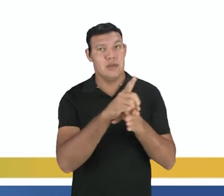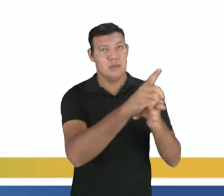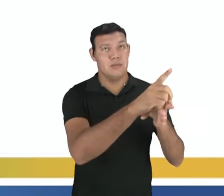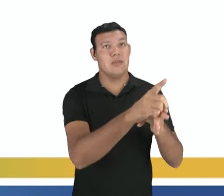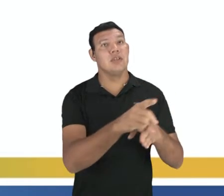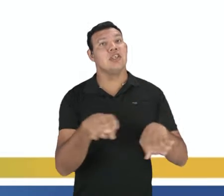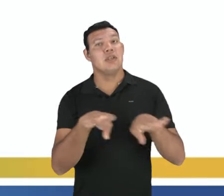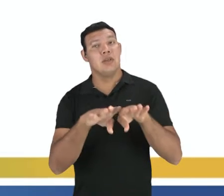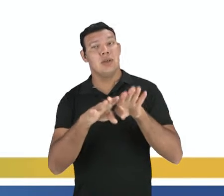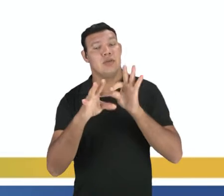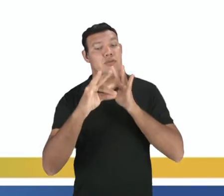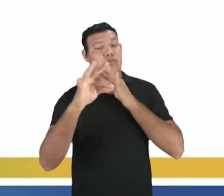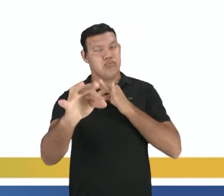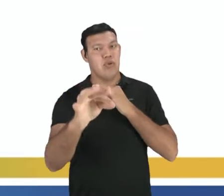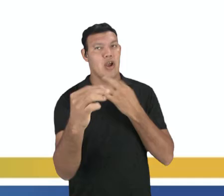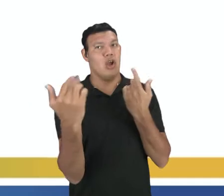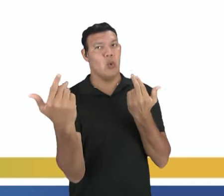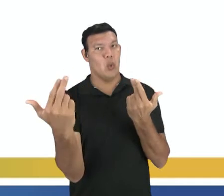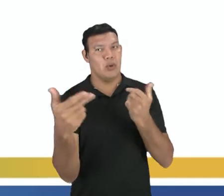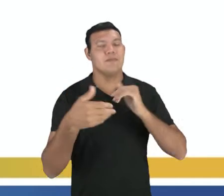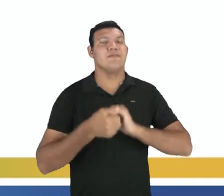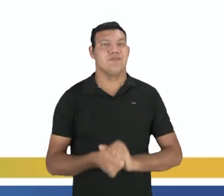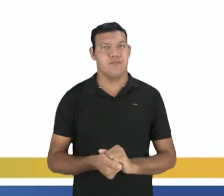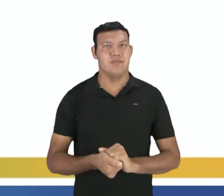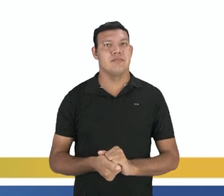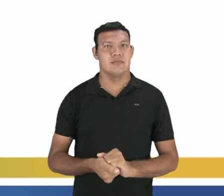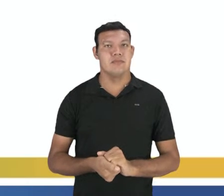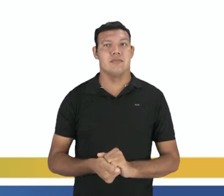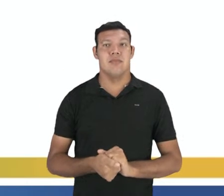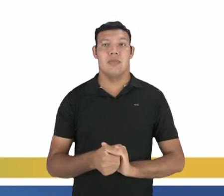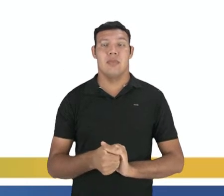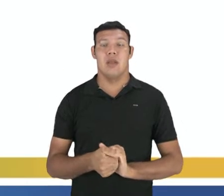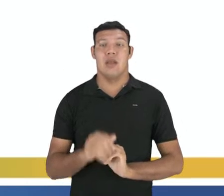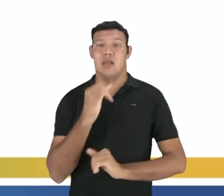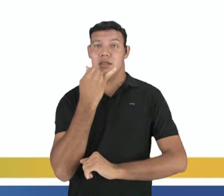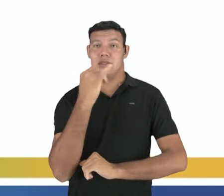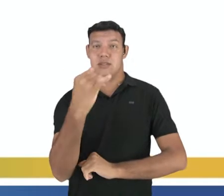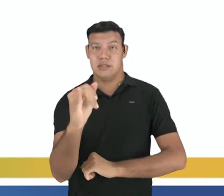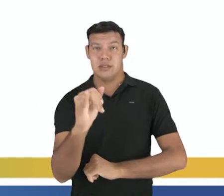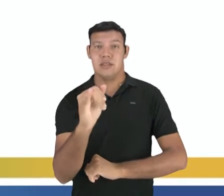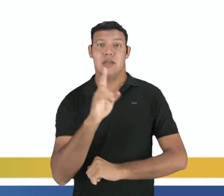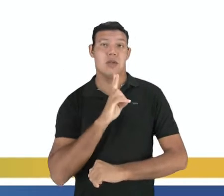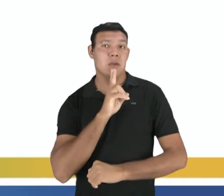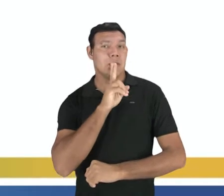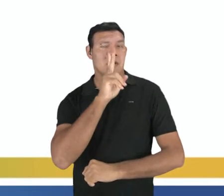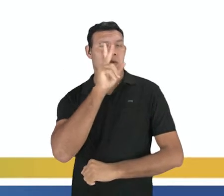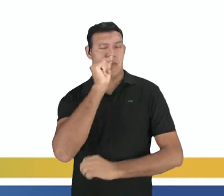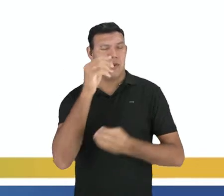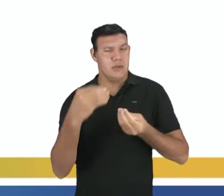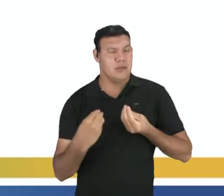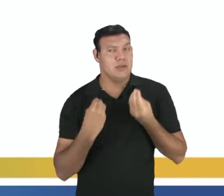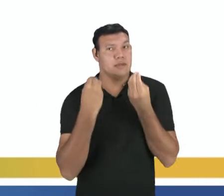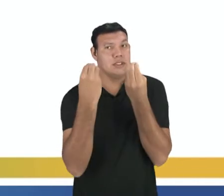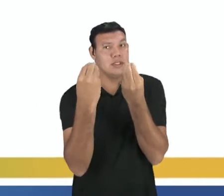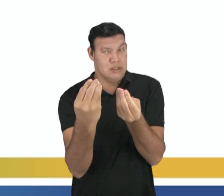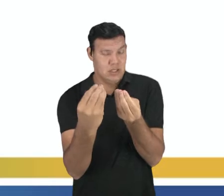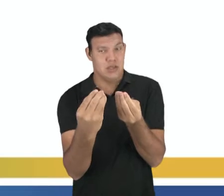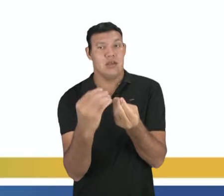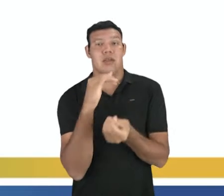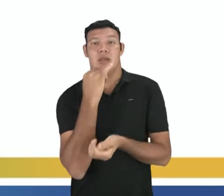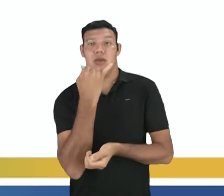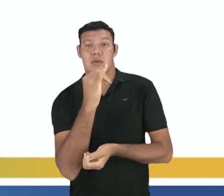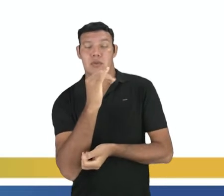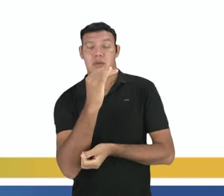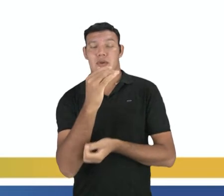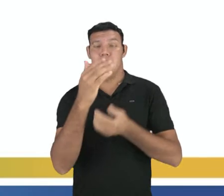vai ser positivo e nós chamamos ele de trabalho motor ou seja a energia tá a força tá forma e a senha da energia o corpo tá